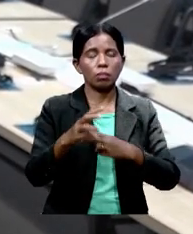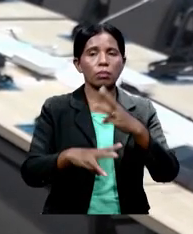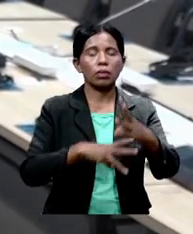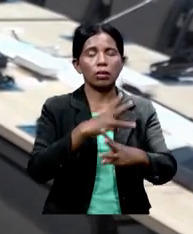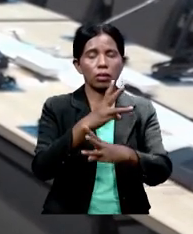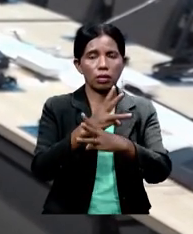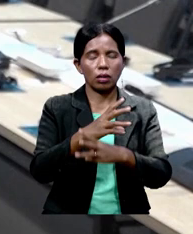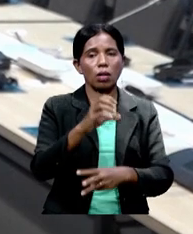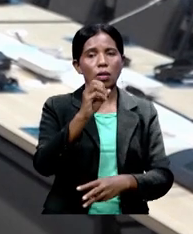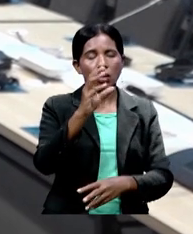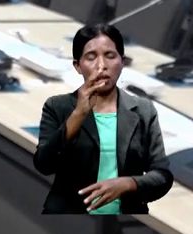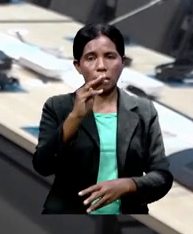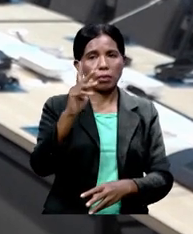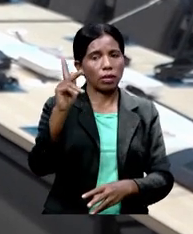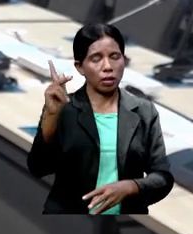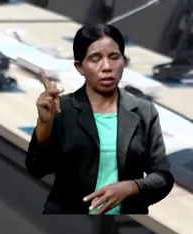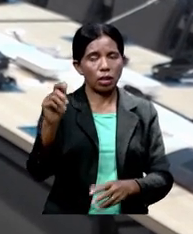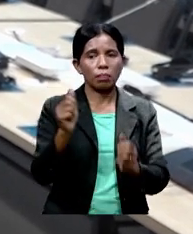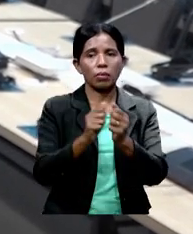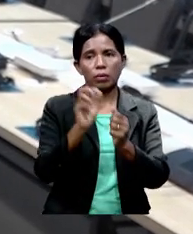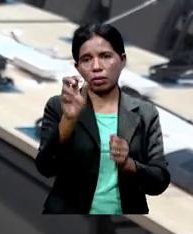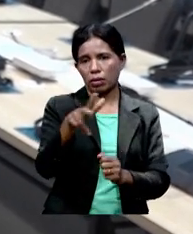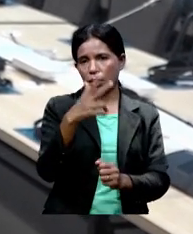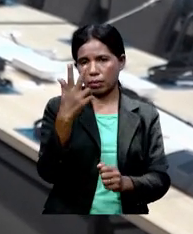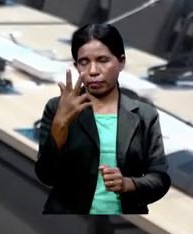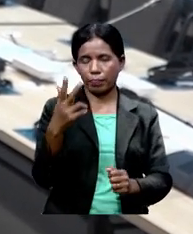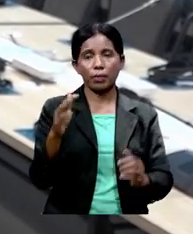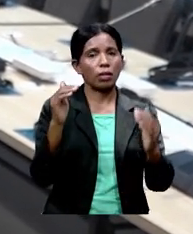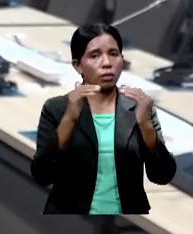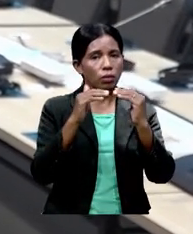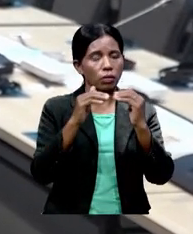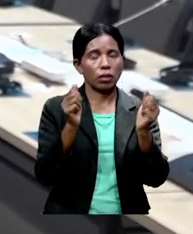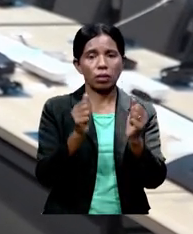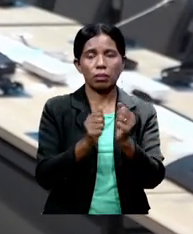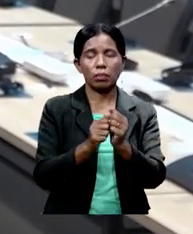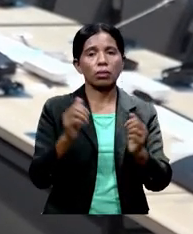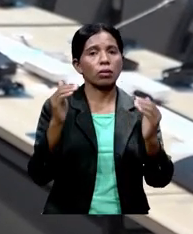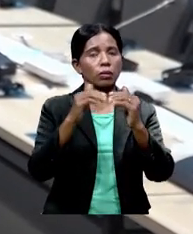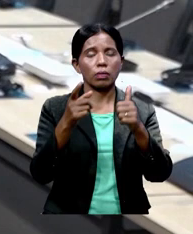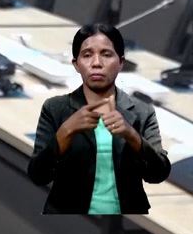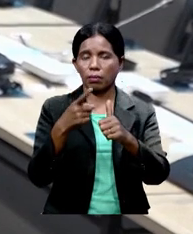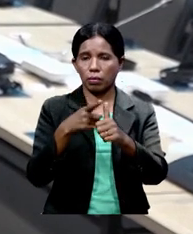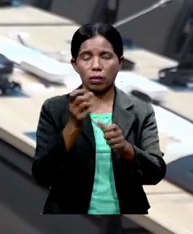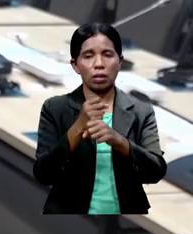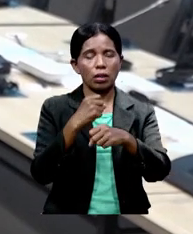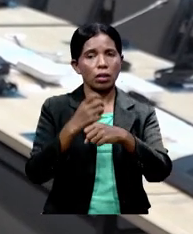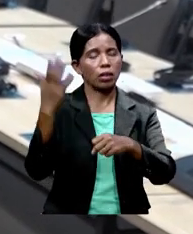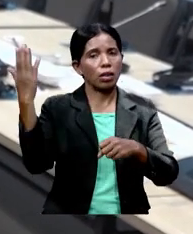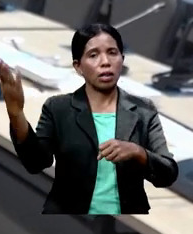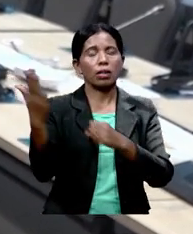Comércio dala sanulu reseng tolu. Reunião ne nuder sormutu dahuluk nebe halau ia reziang